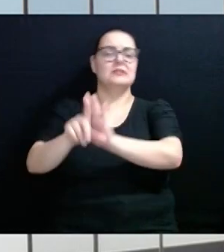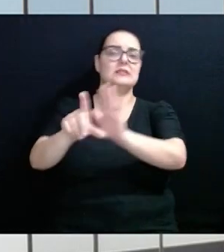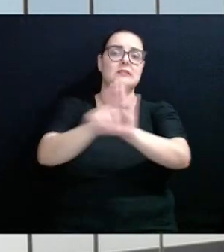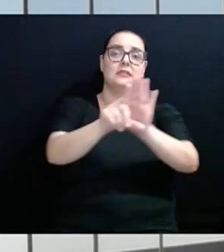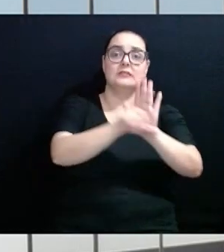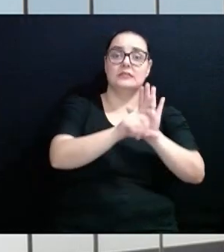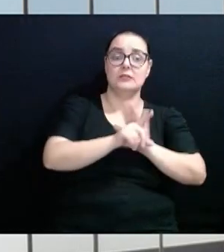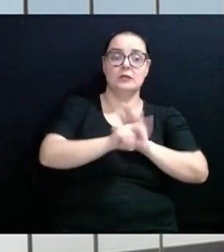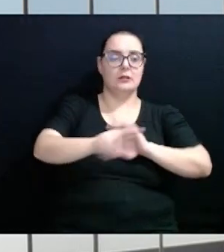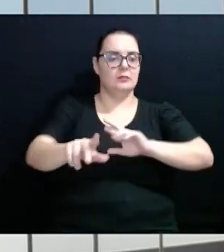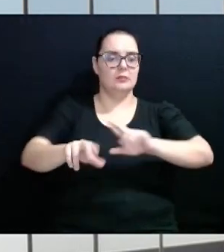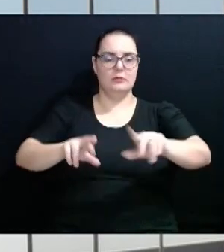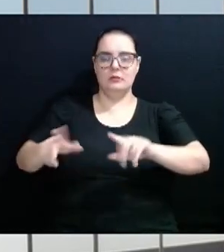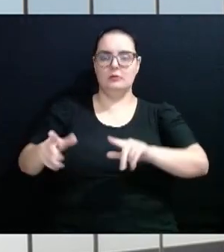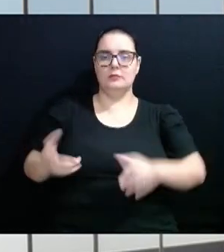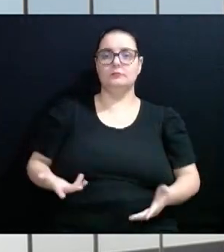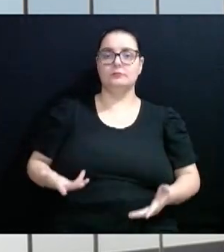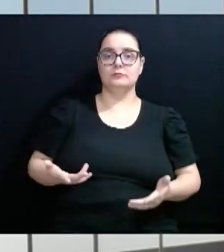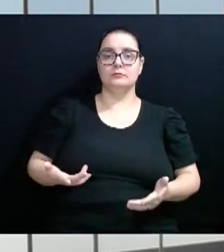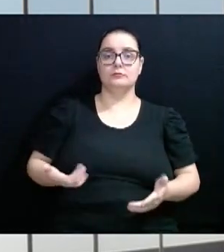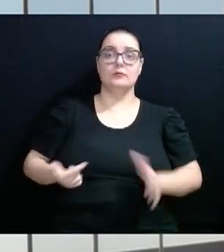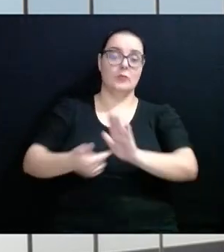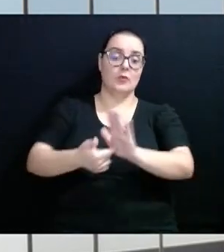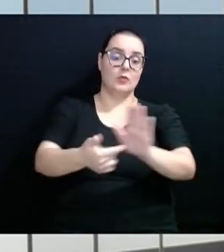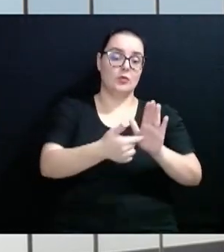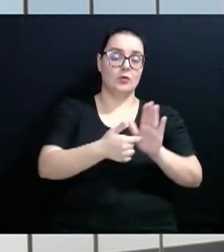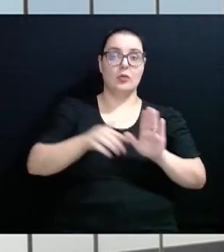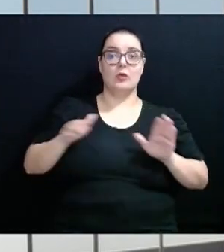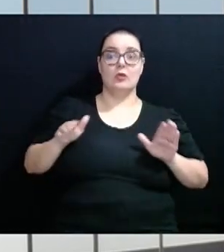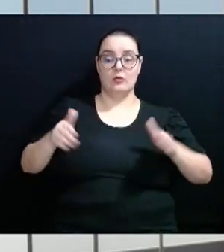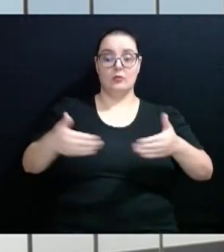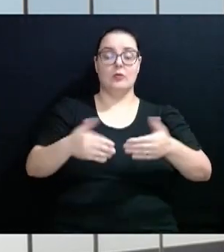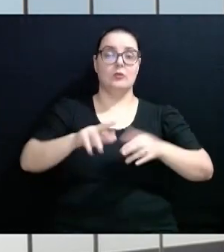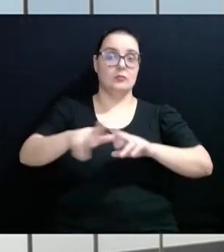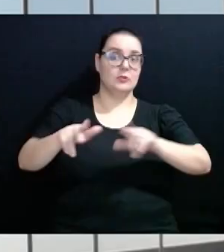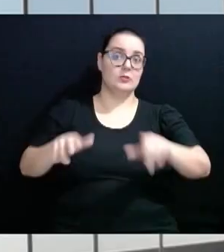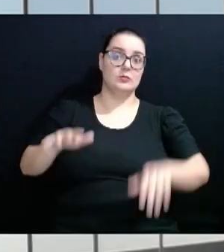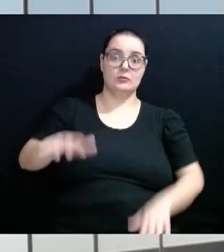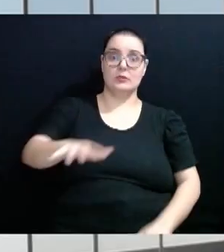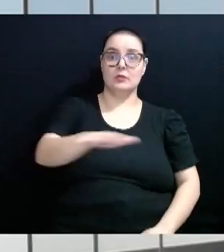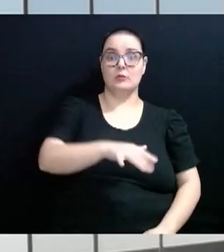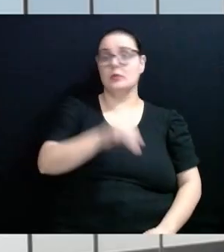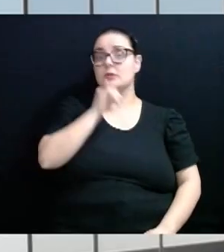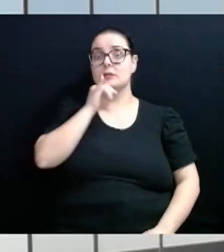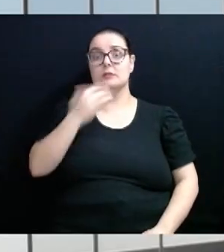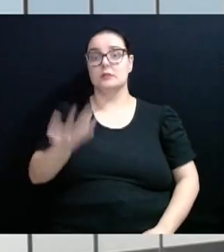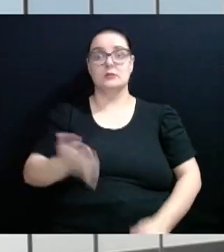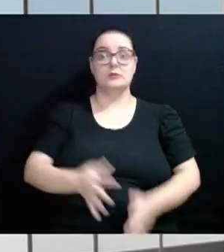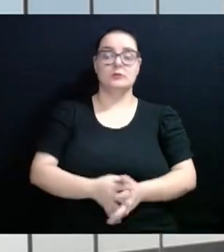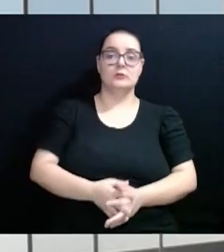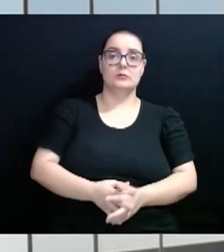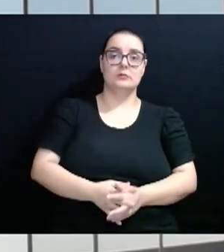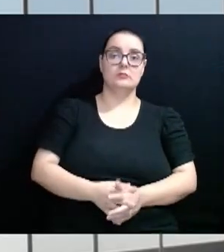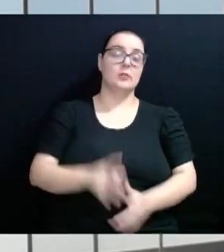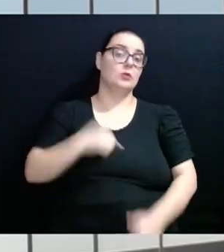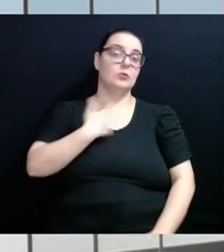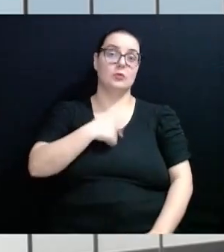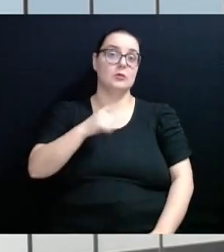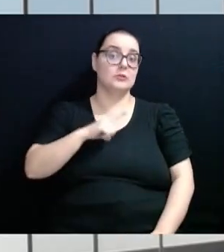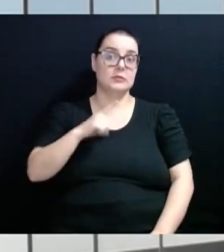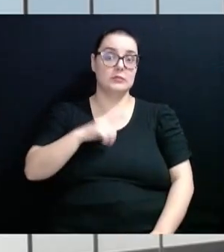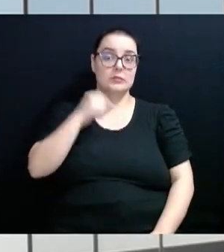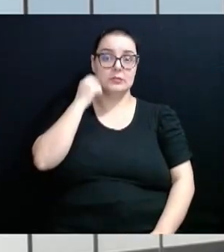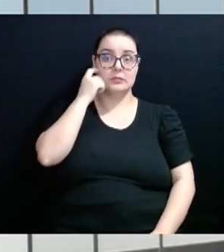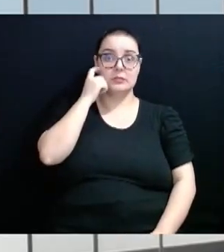vários fóruns e diferentes campos. Por exemplo, a gente tem nas